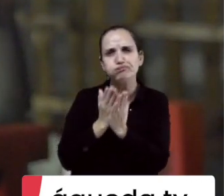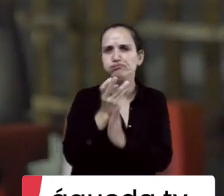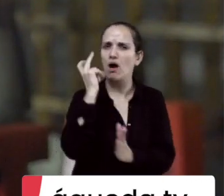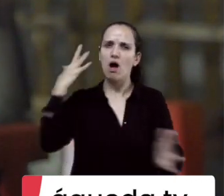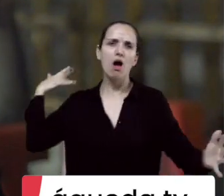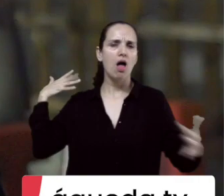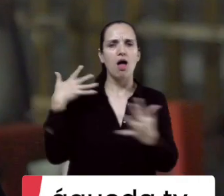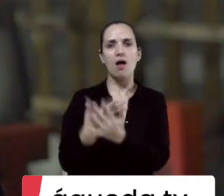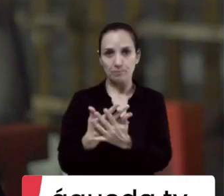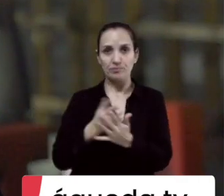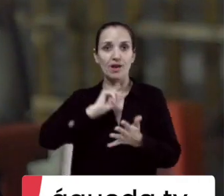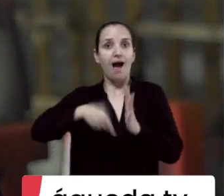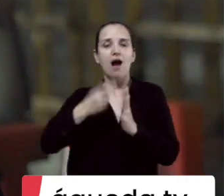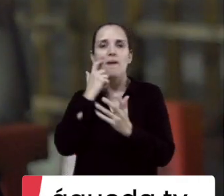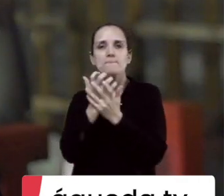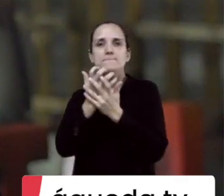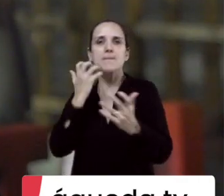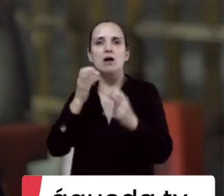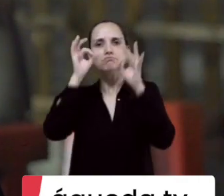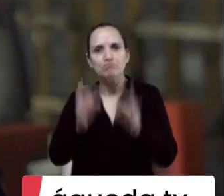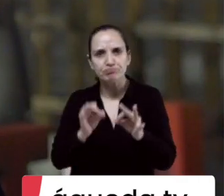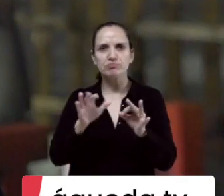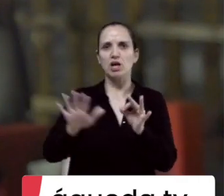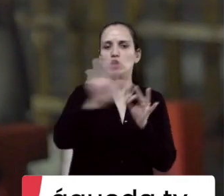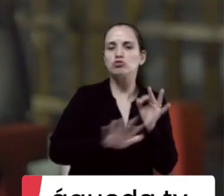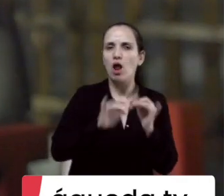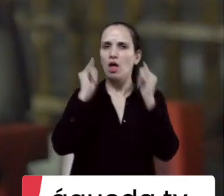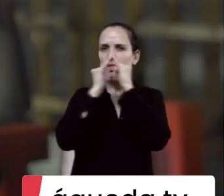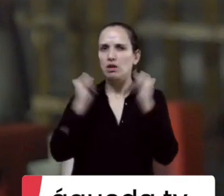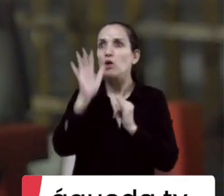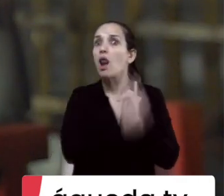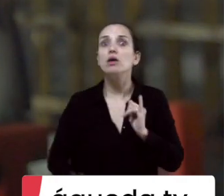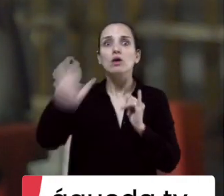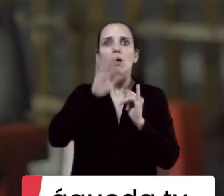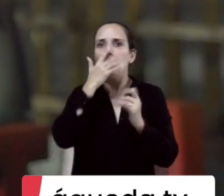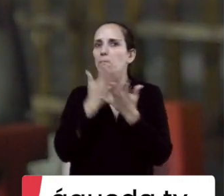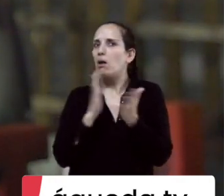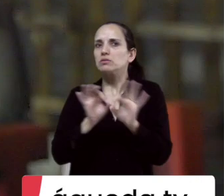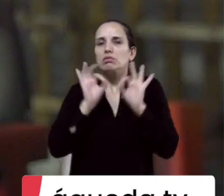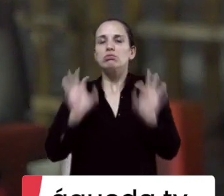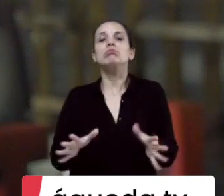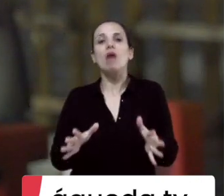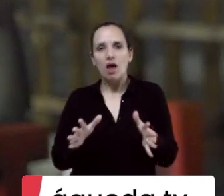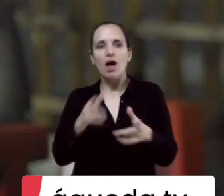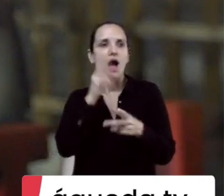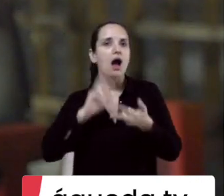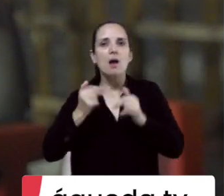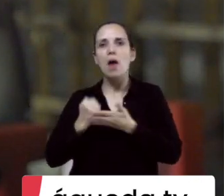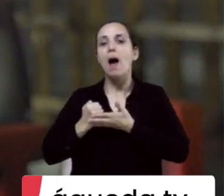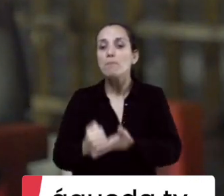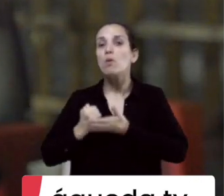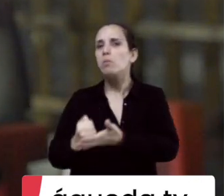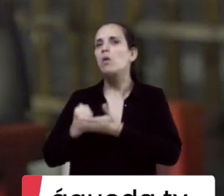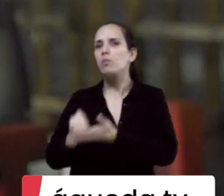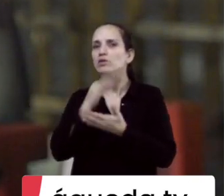últimos anos, em que Águeda se tem destacado a nível regional e até nacional como um dos municípios que maior apoio direto e indireto